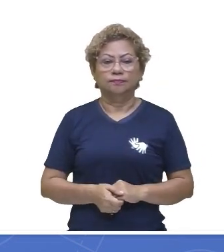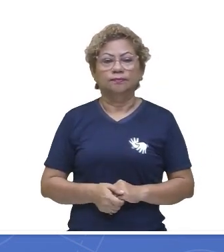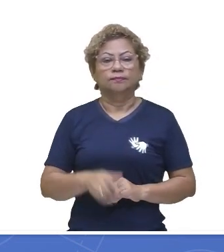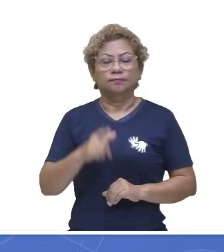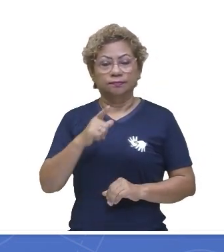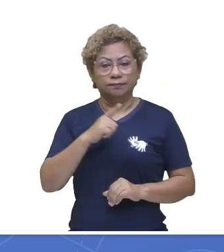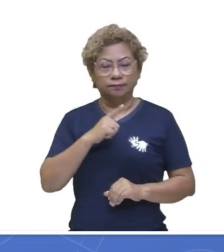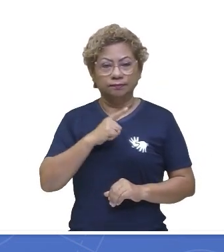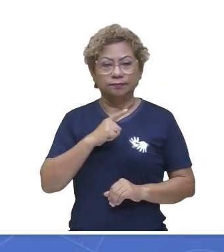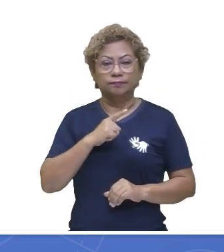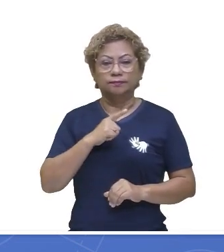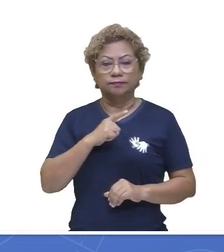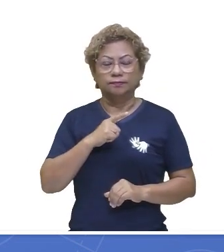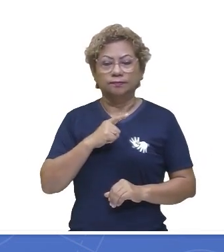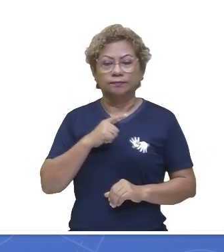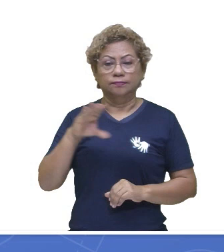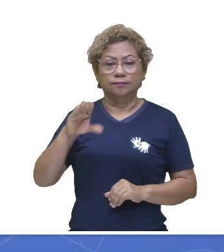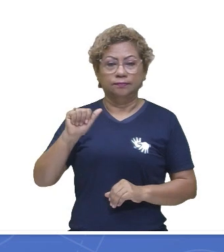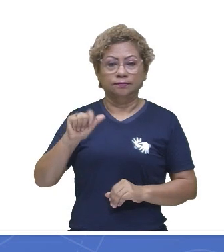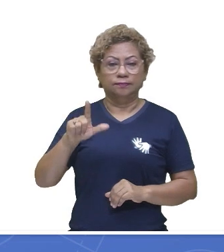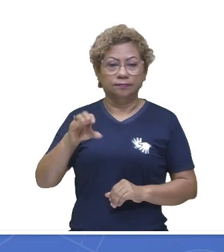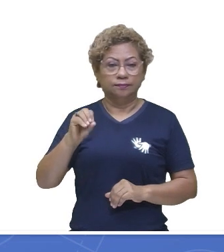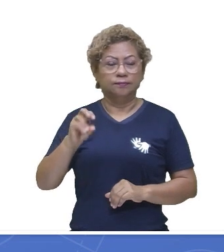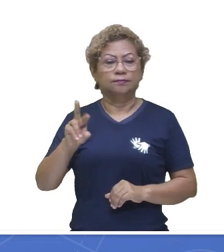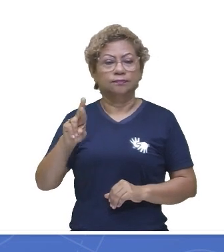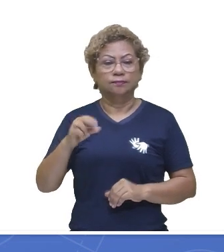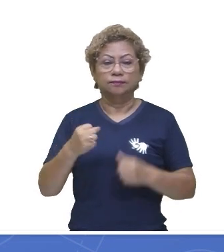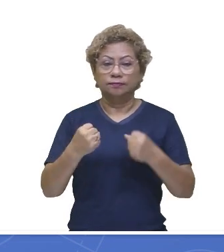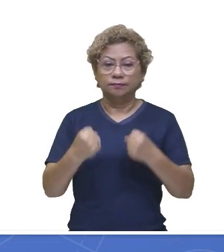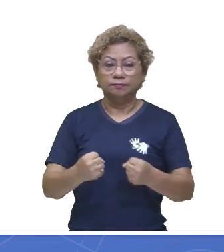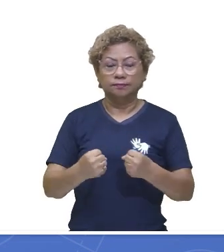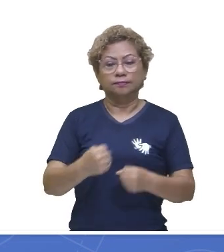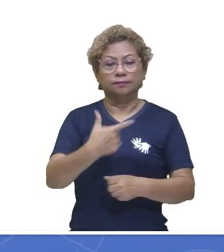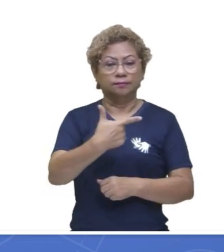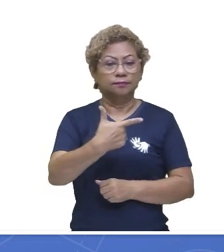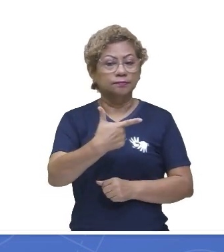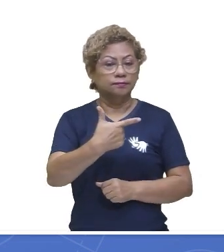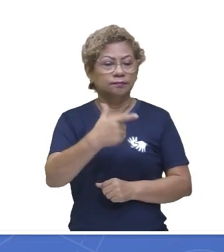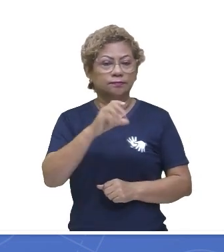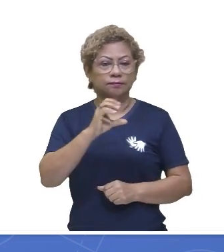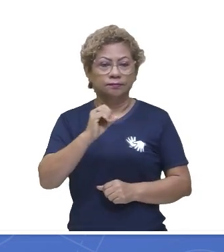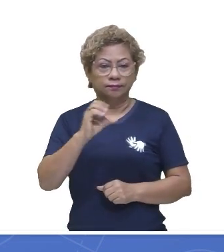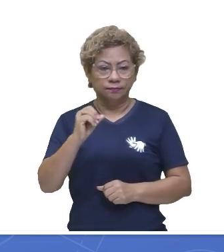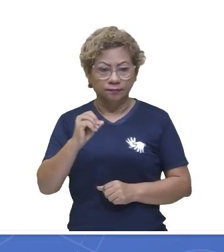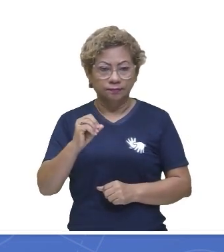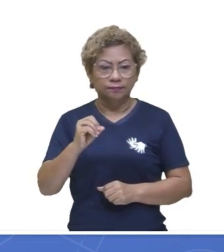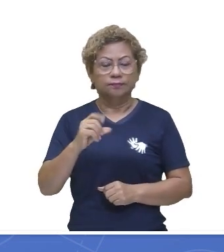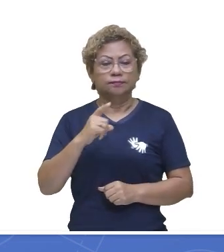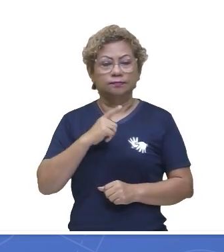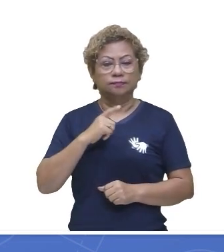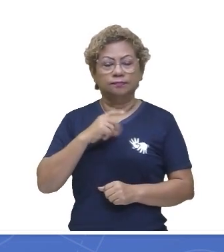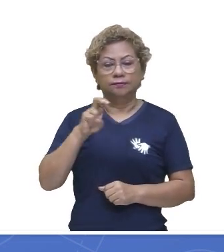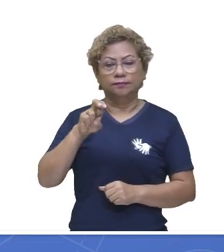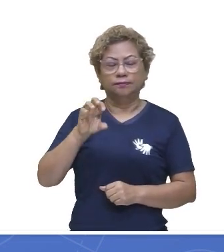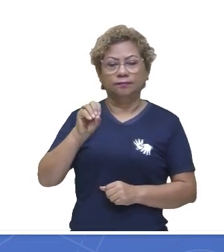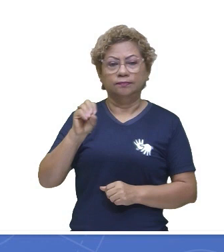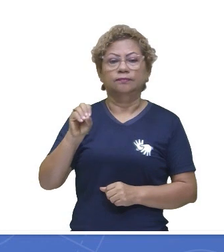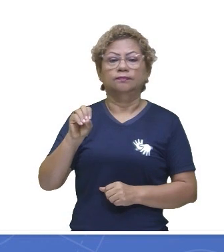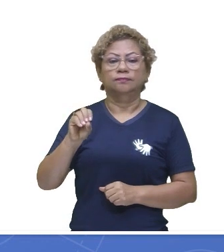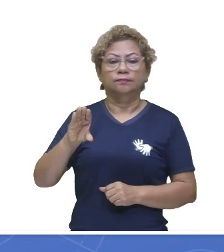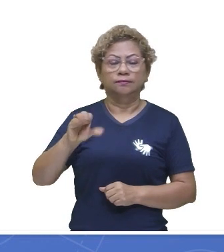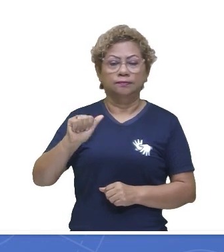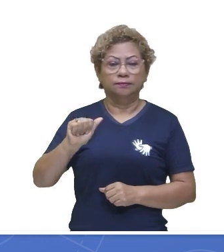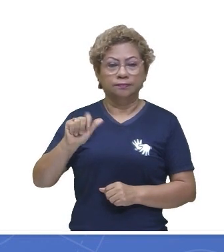calor fornece a um corpo de massa, ó, a massa está aqui, 200 gramas, fornece 500 calorias. Tá? É o valor da quantidade de